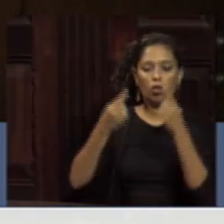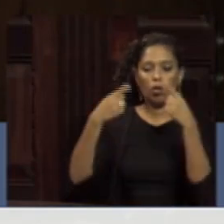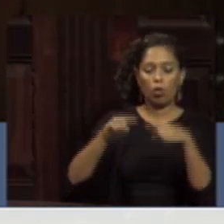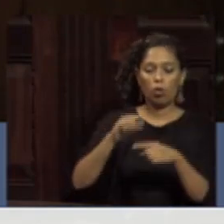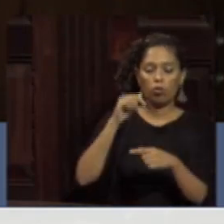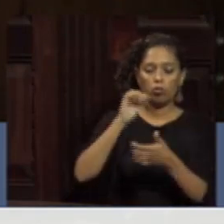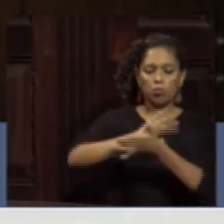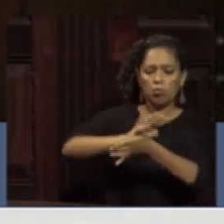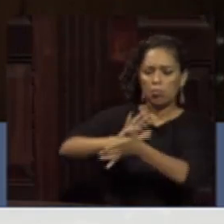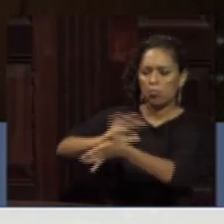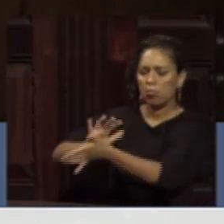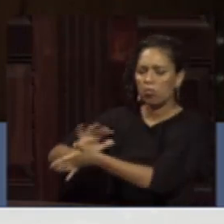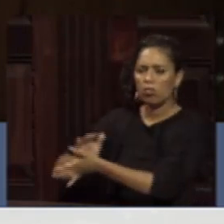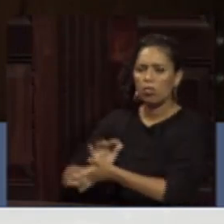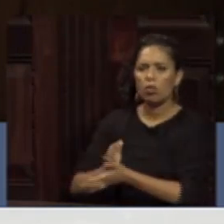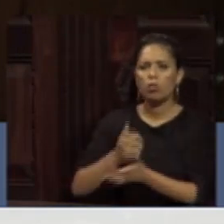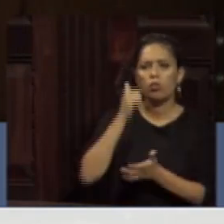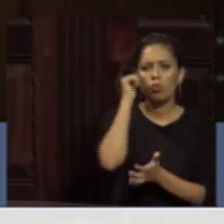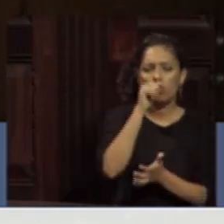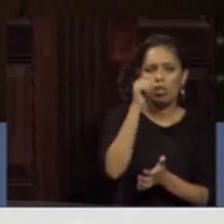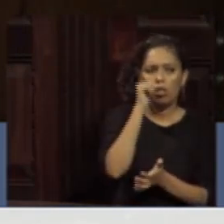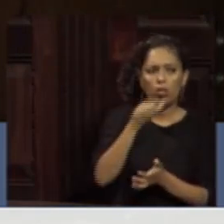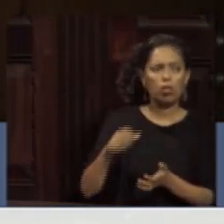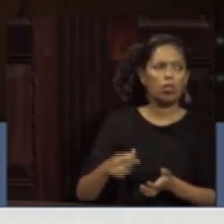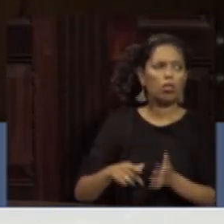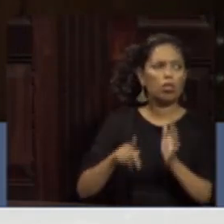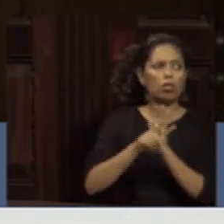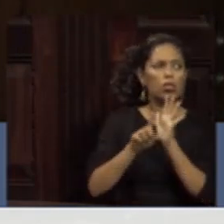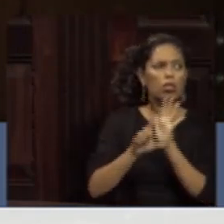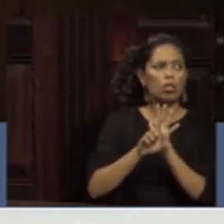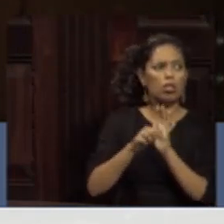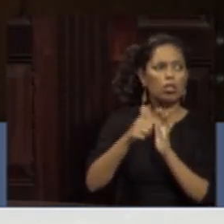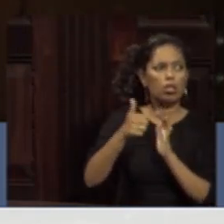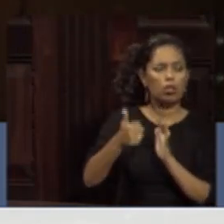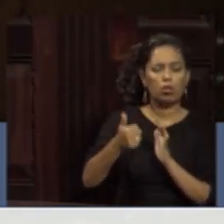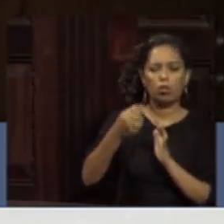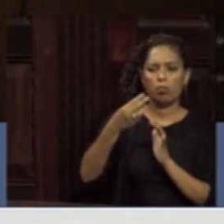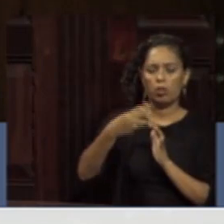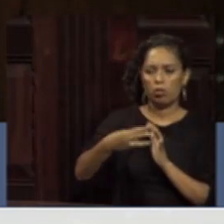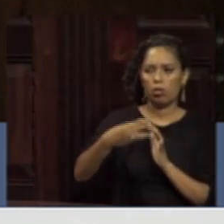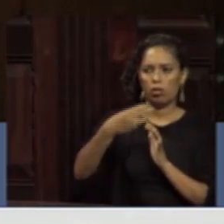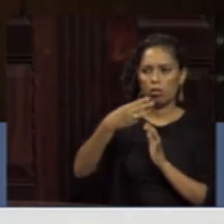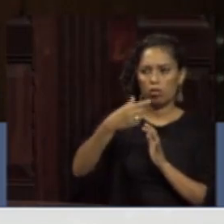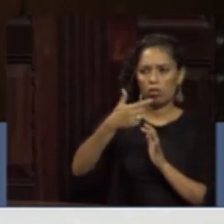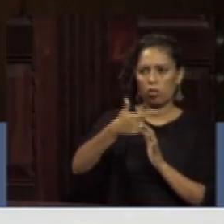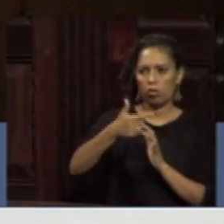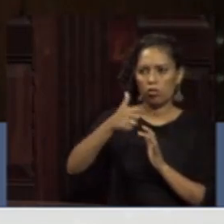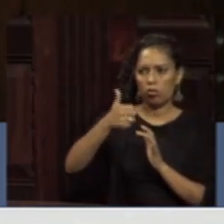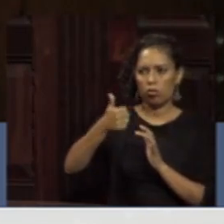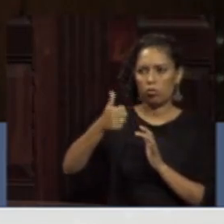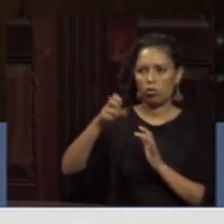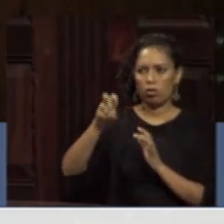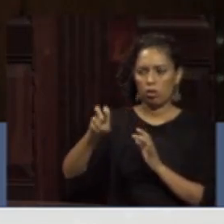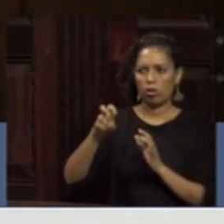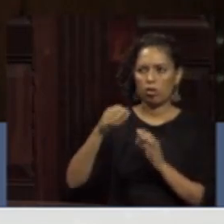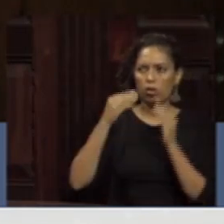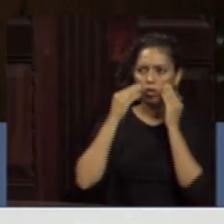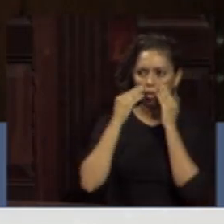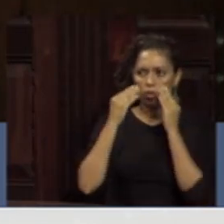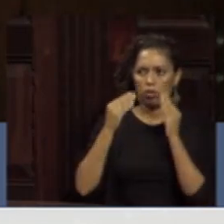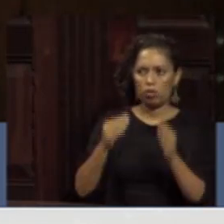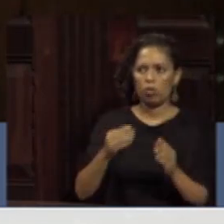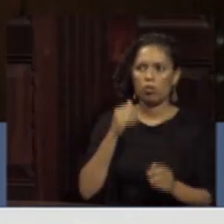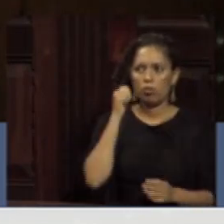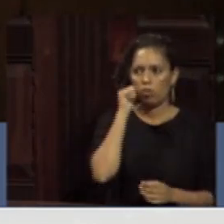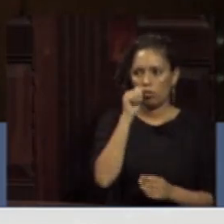das mulheres nas escolas públicas, o PL 1003/2015, que estabelece parâmetros para o